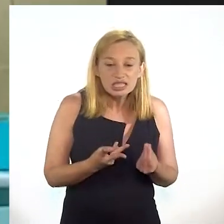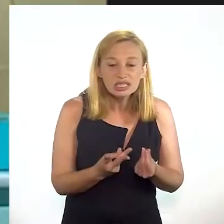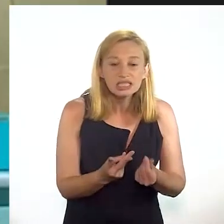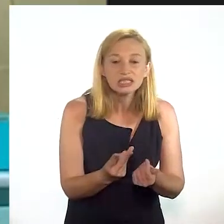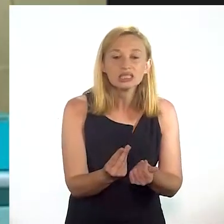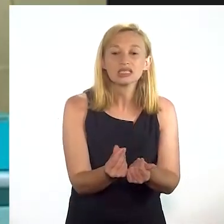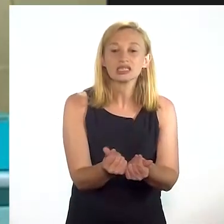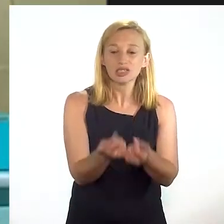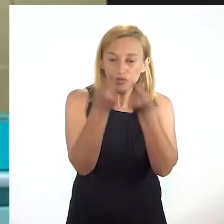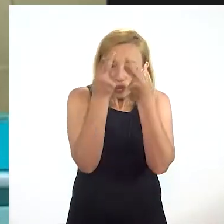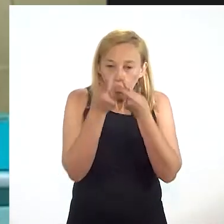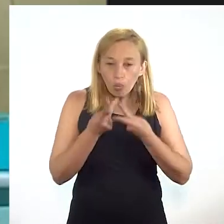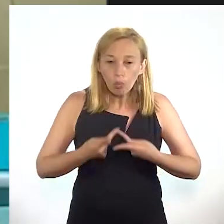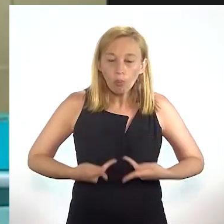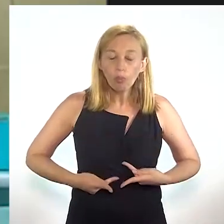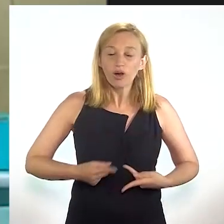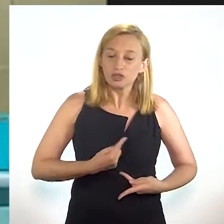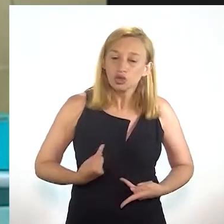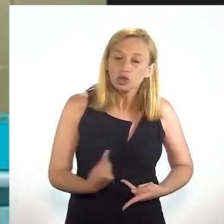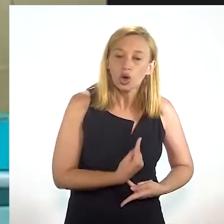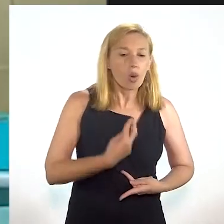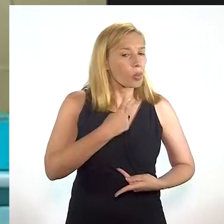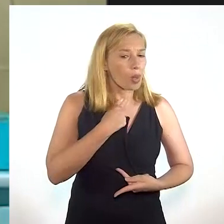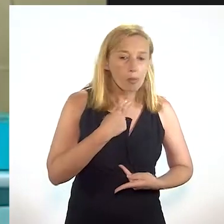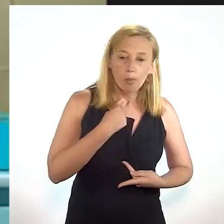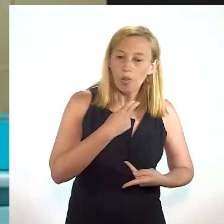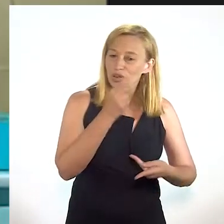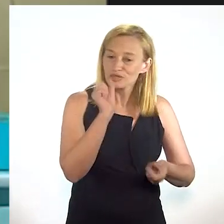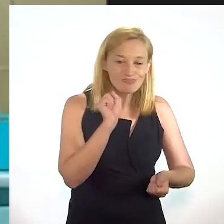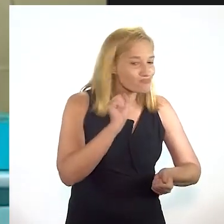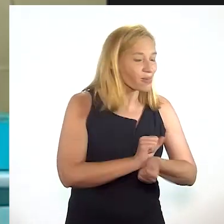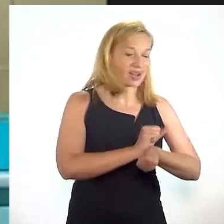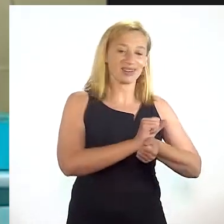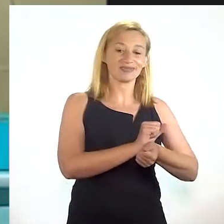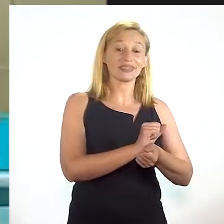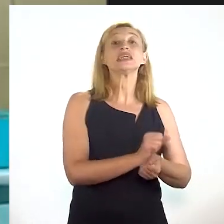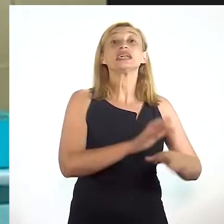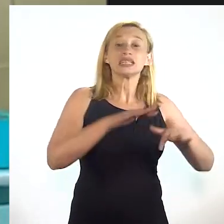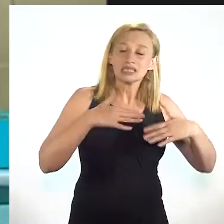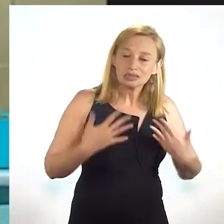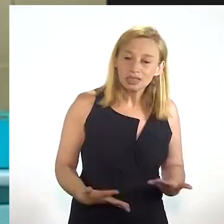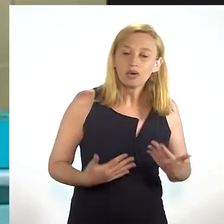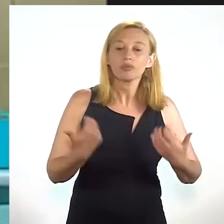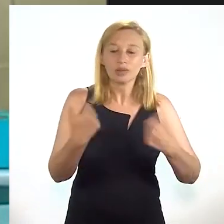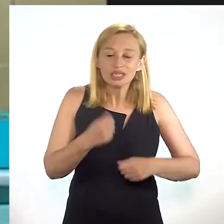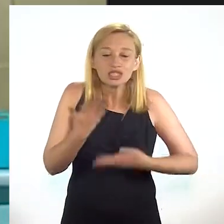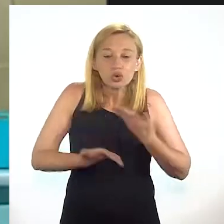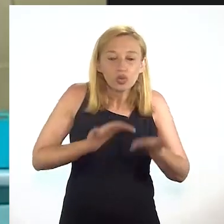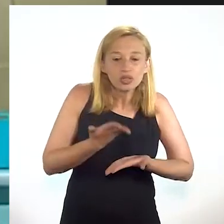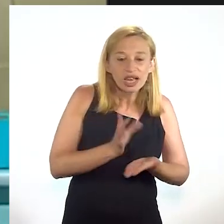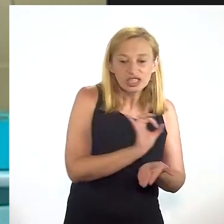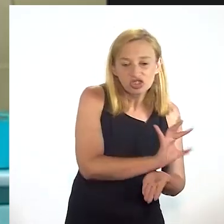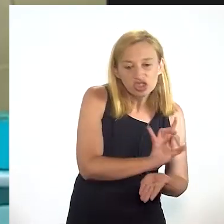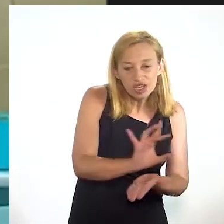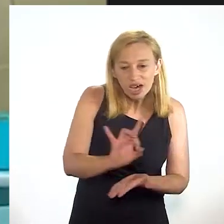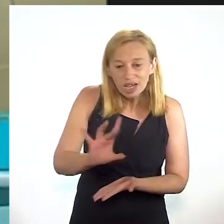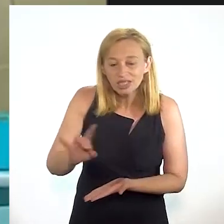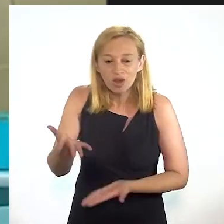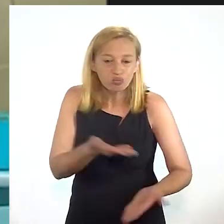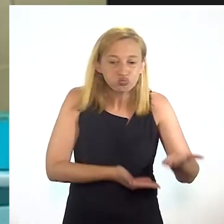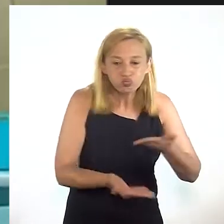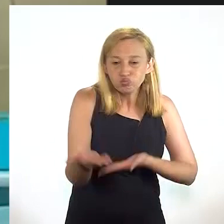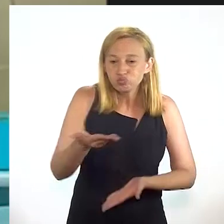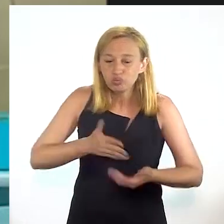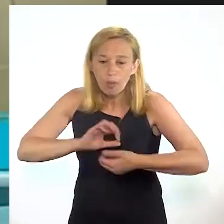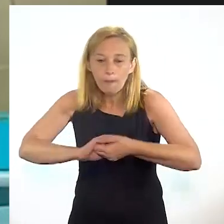nossa parte sensível, a nossa parte humana, que a gente não pode deixar morrer. Então, a gente tem que cuidar